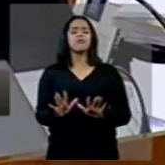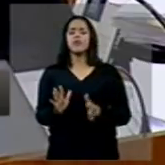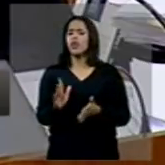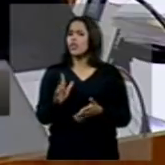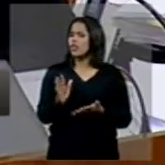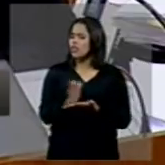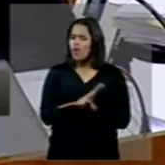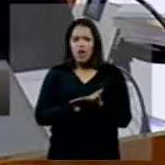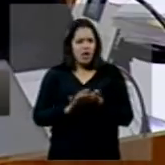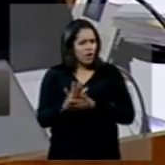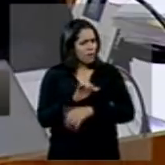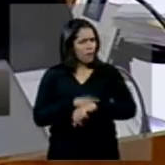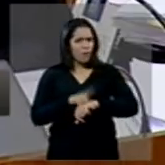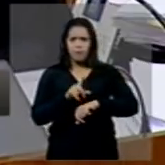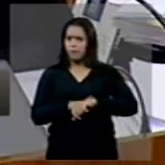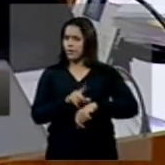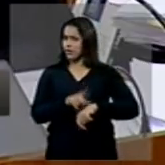algum,